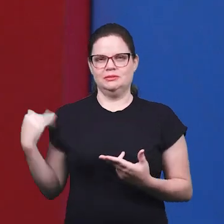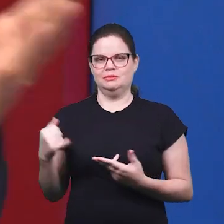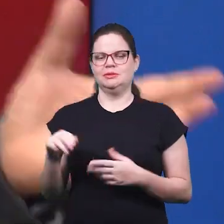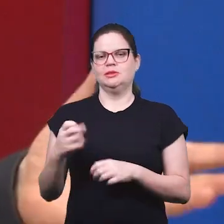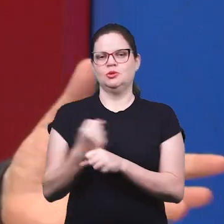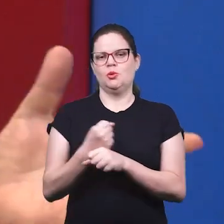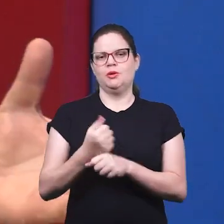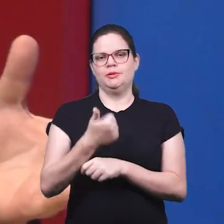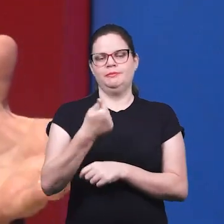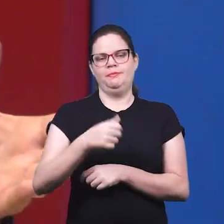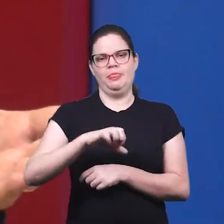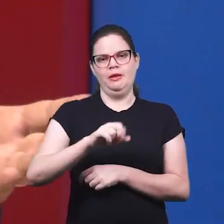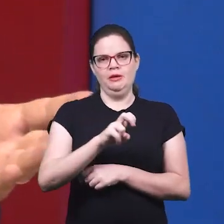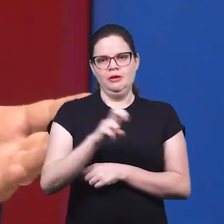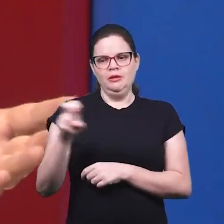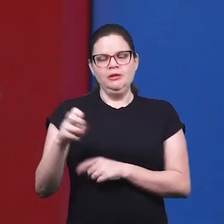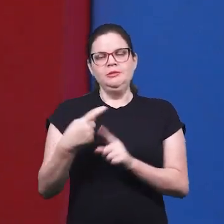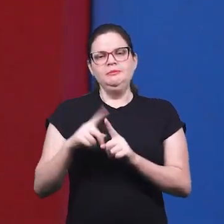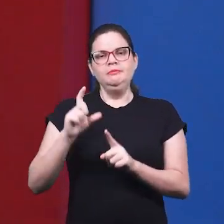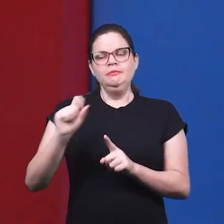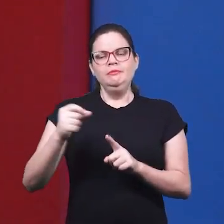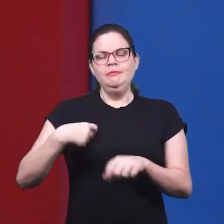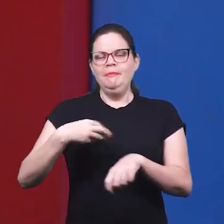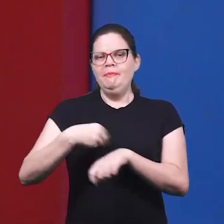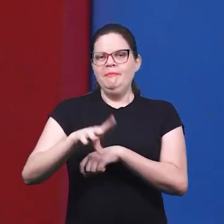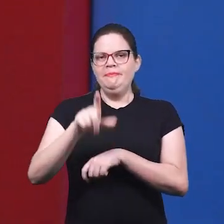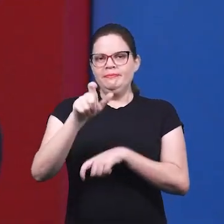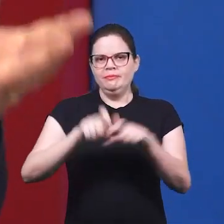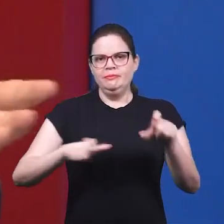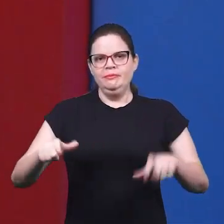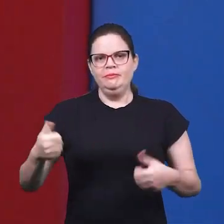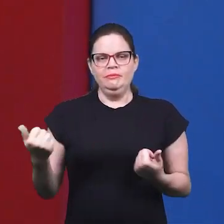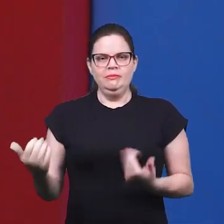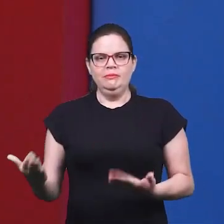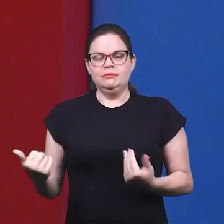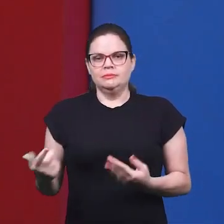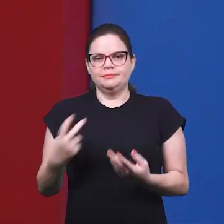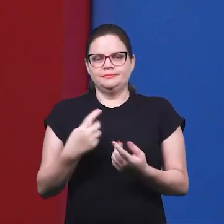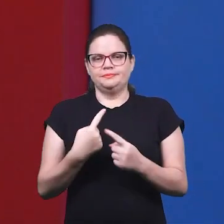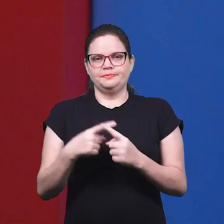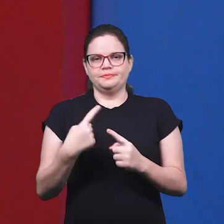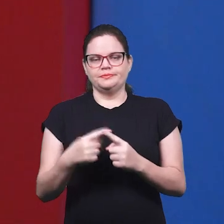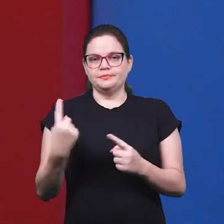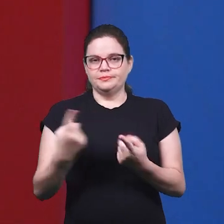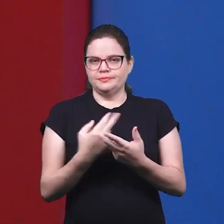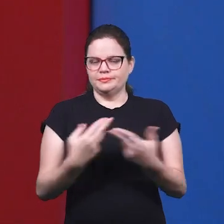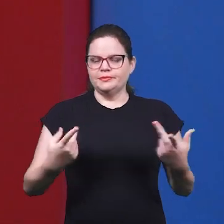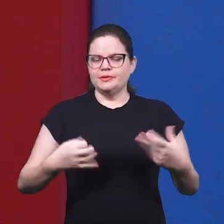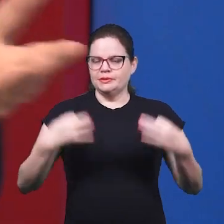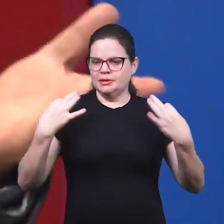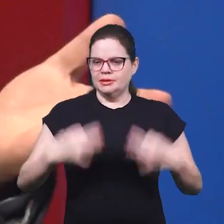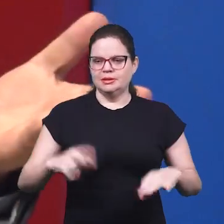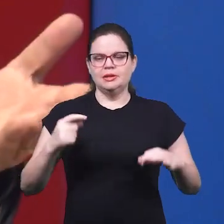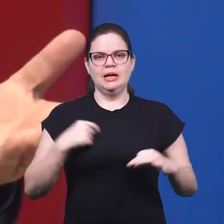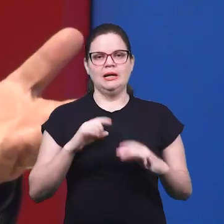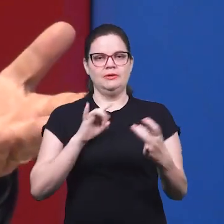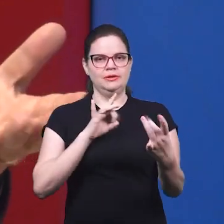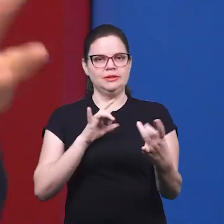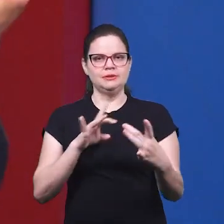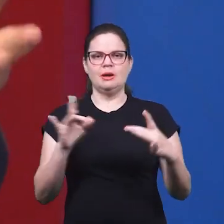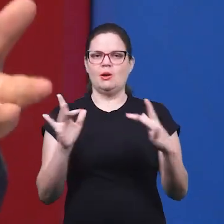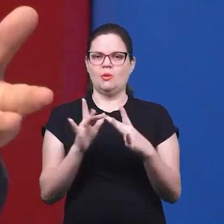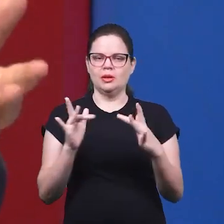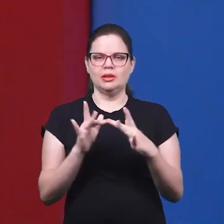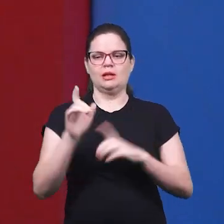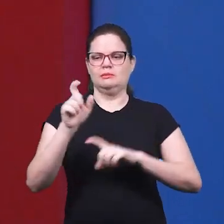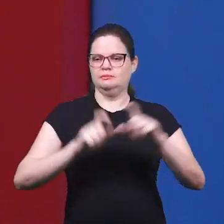as coisas diferentes, mas eu acho que uma coisa que não muda é contato com pessoas. Isso foi muito importante, certamente.